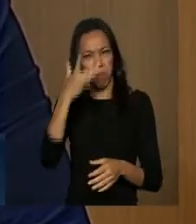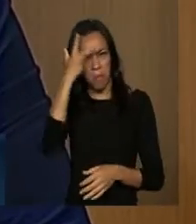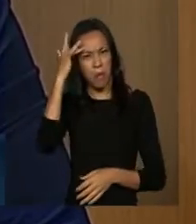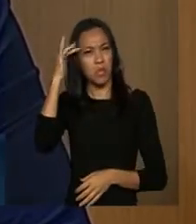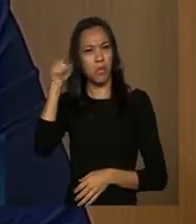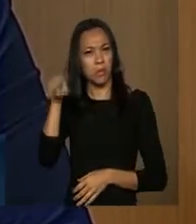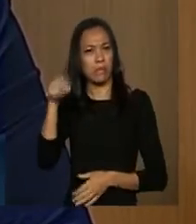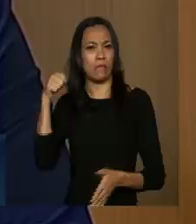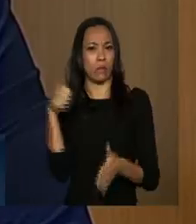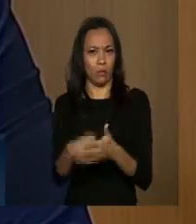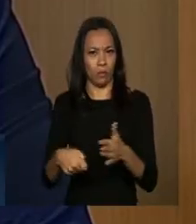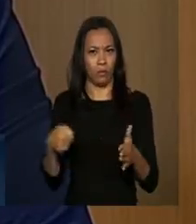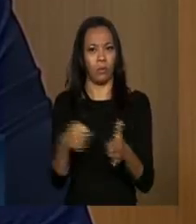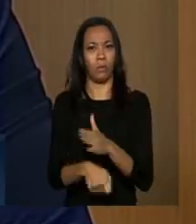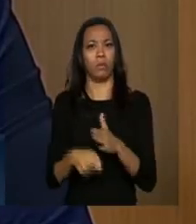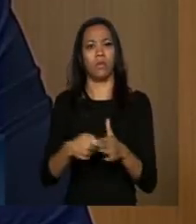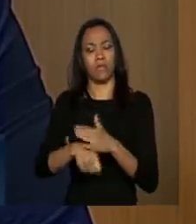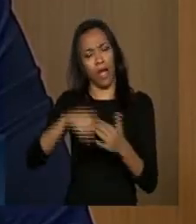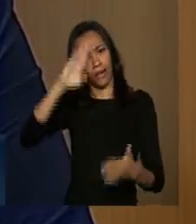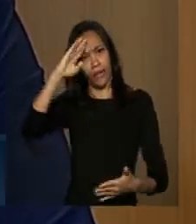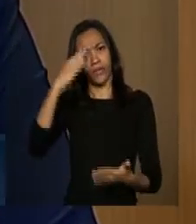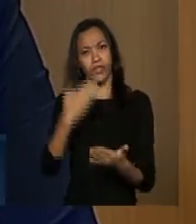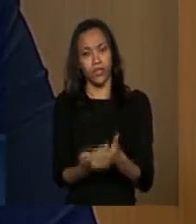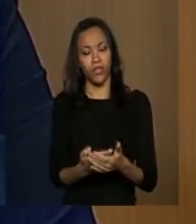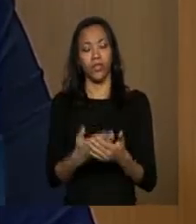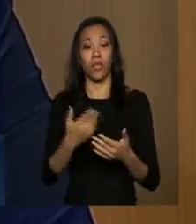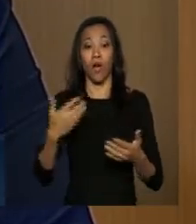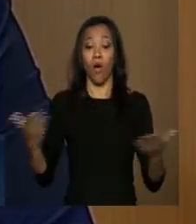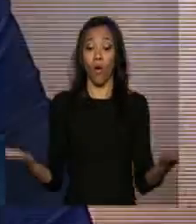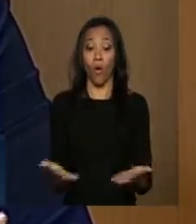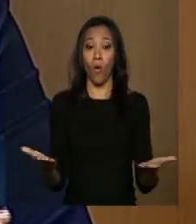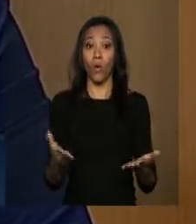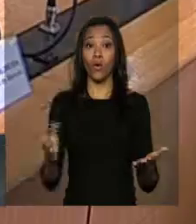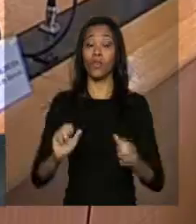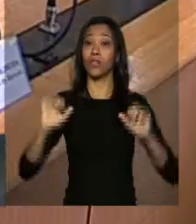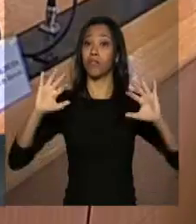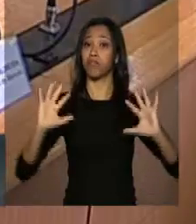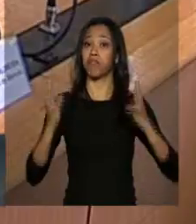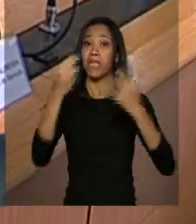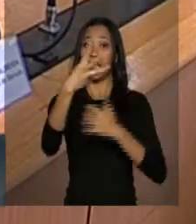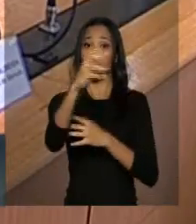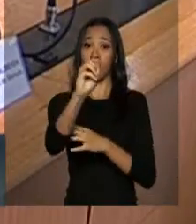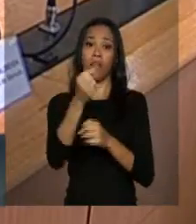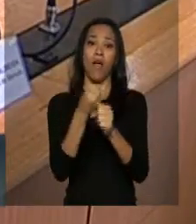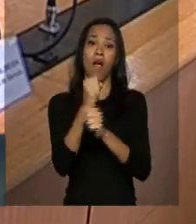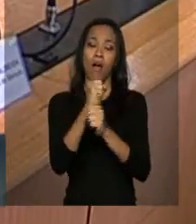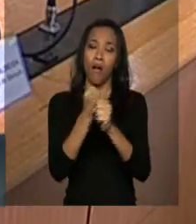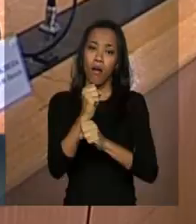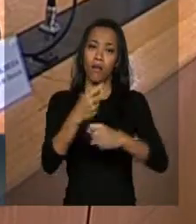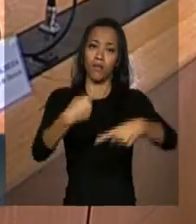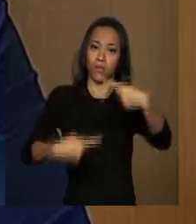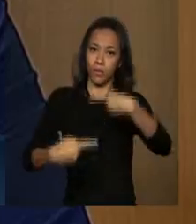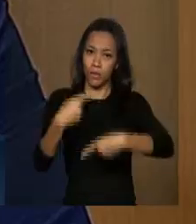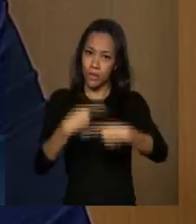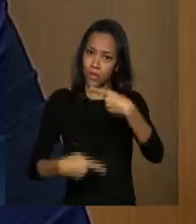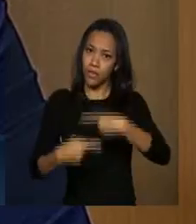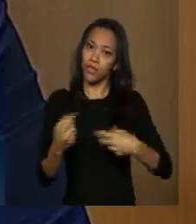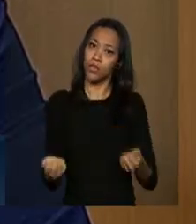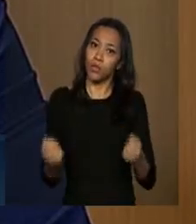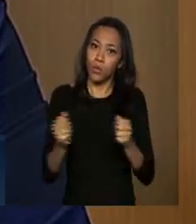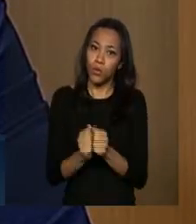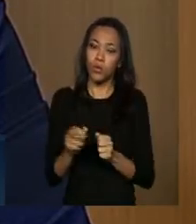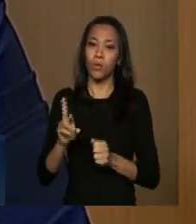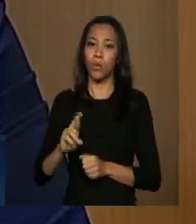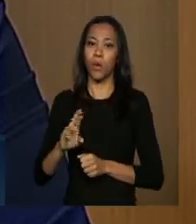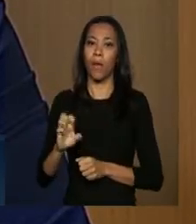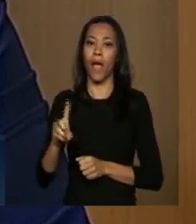se dedica profundamente a essa causa. A gente está comemorando hoje 30 anos de política pública com a Rede Brasileira de